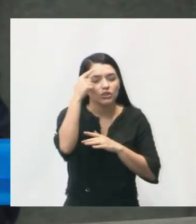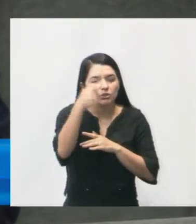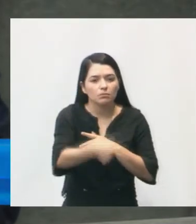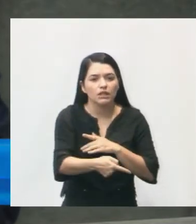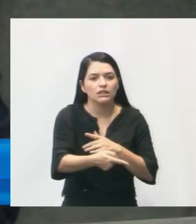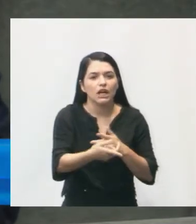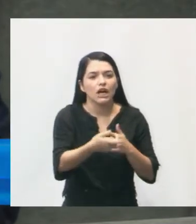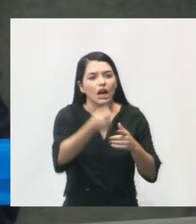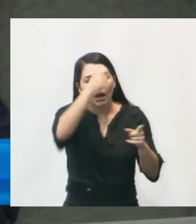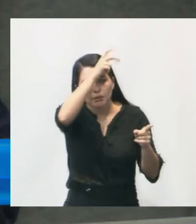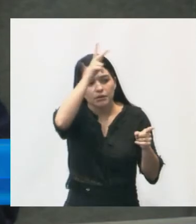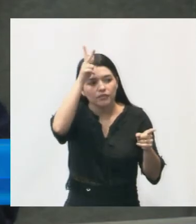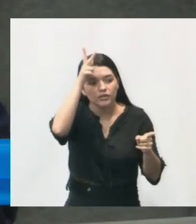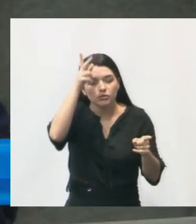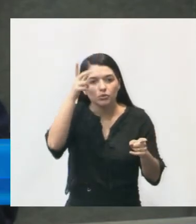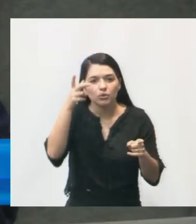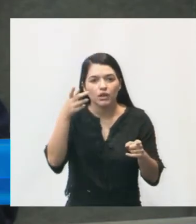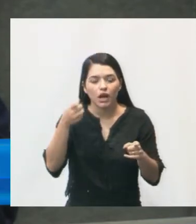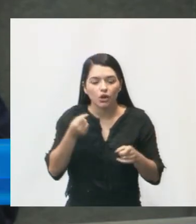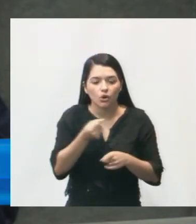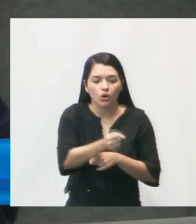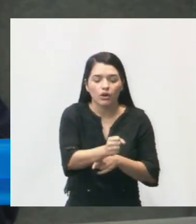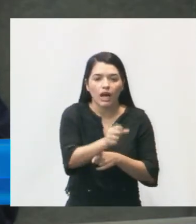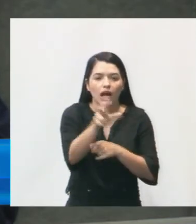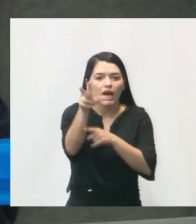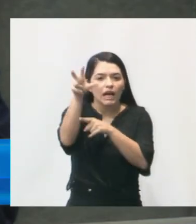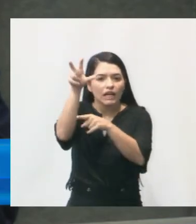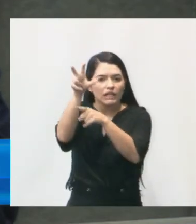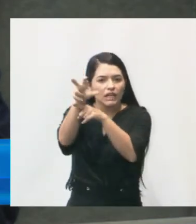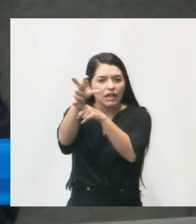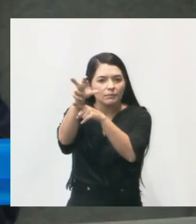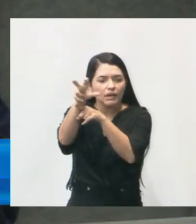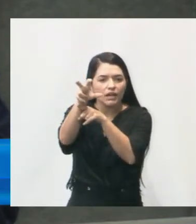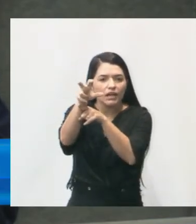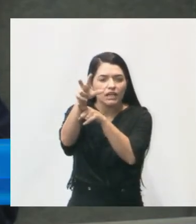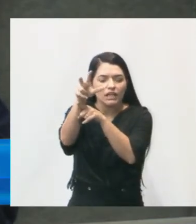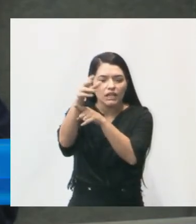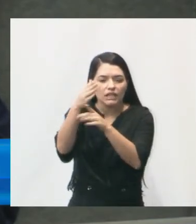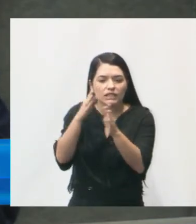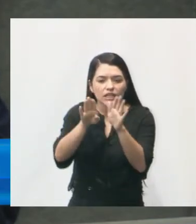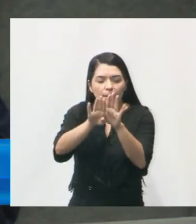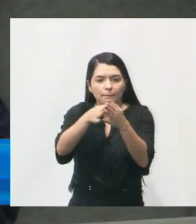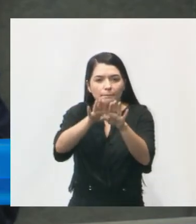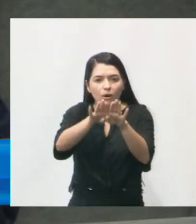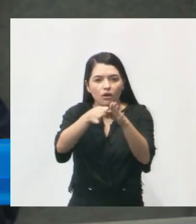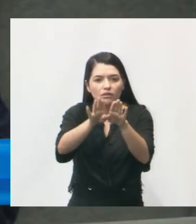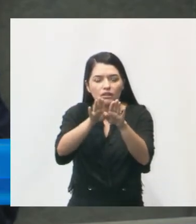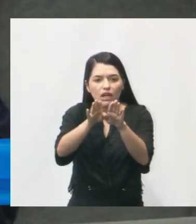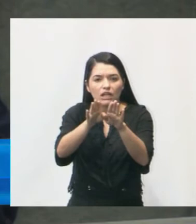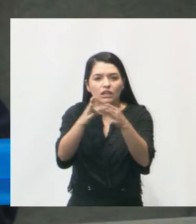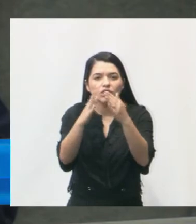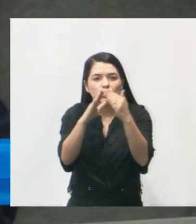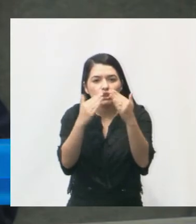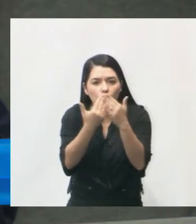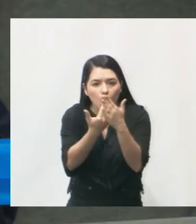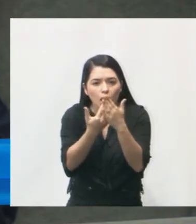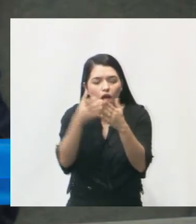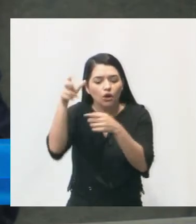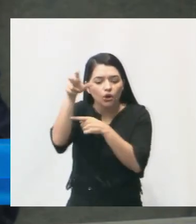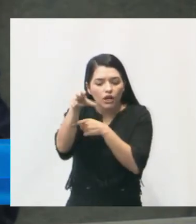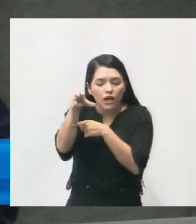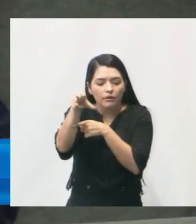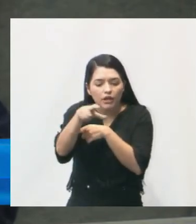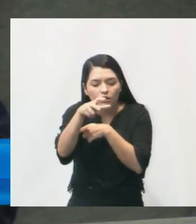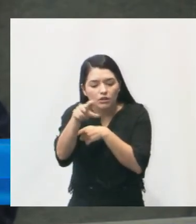a colocar câmeras na entrada de todas as nossas escolas para identificação, para evitar